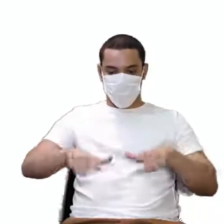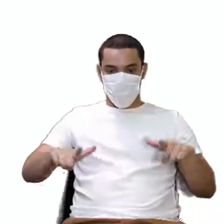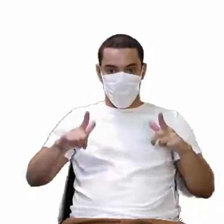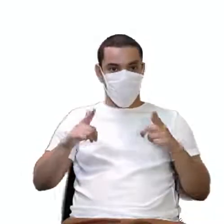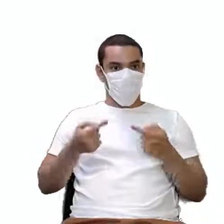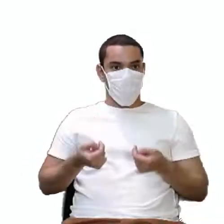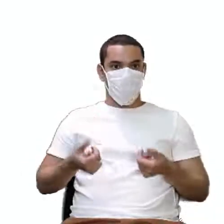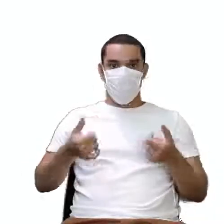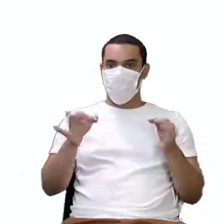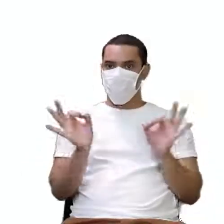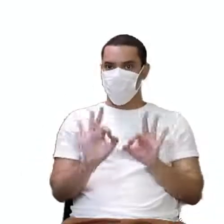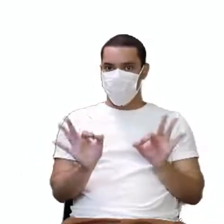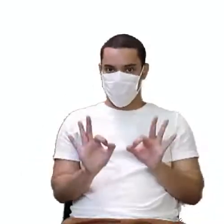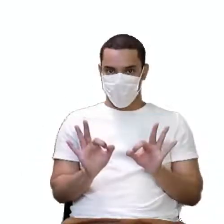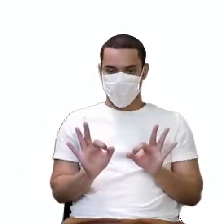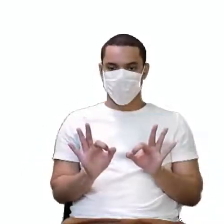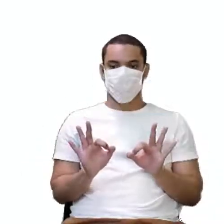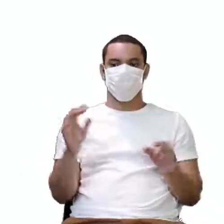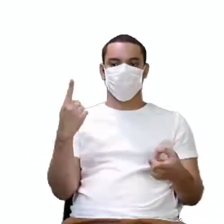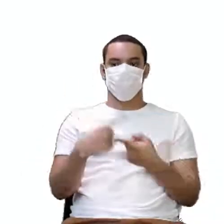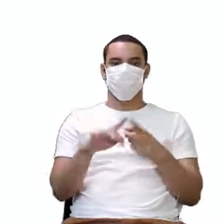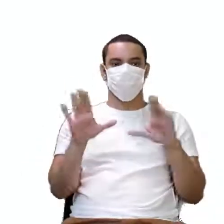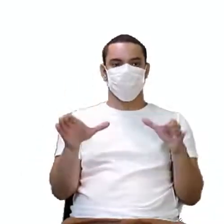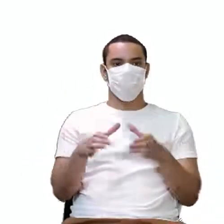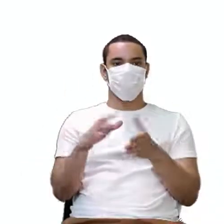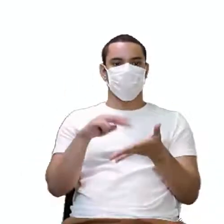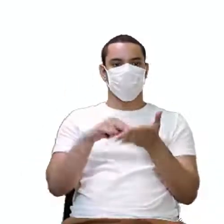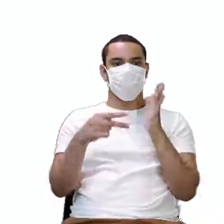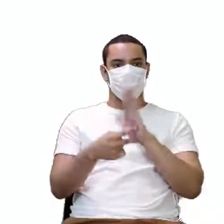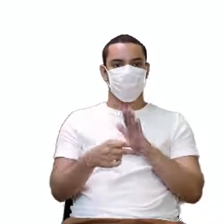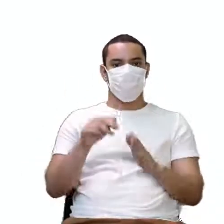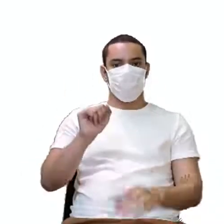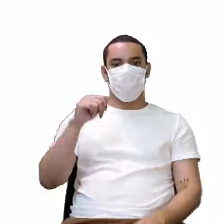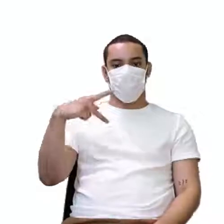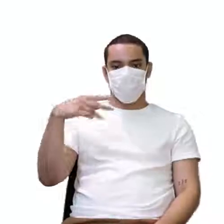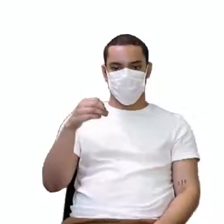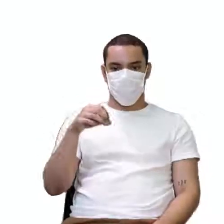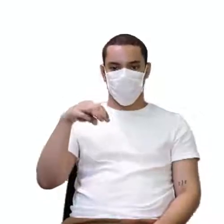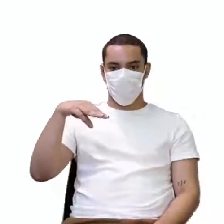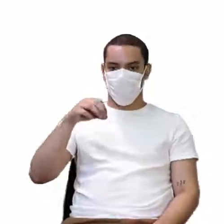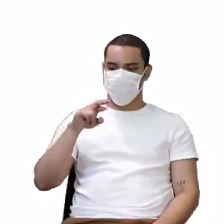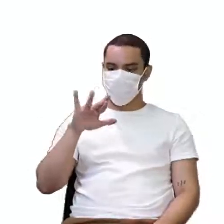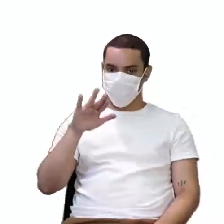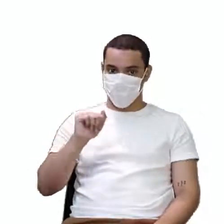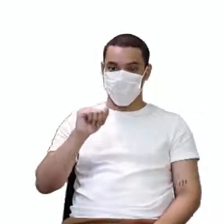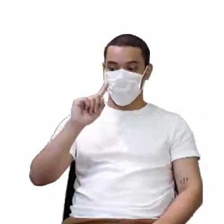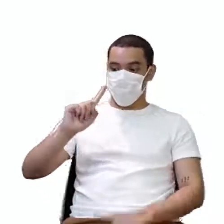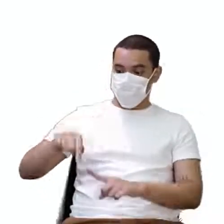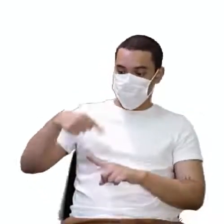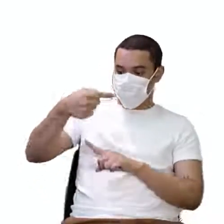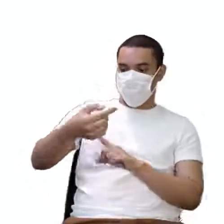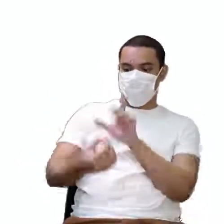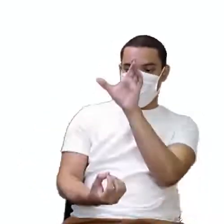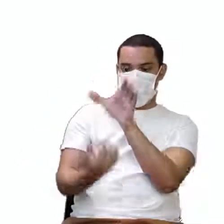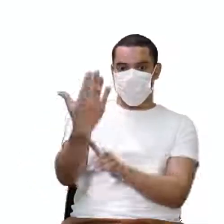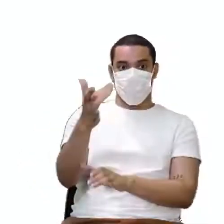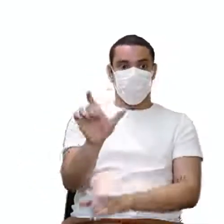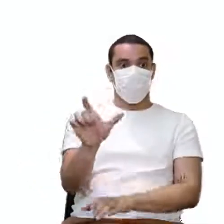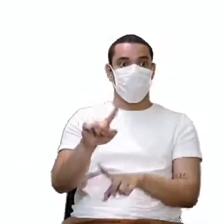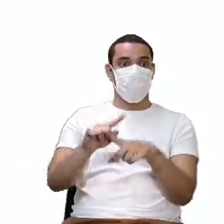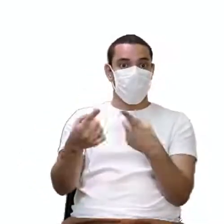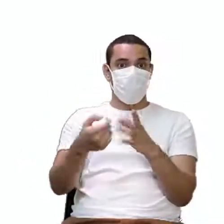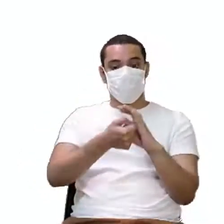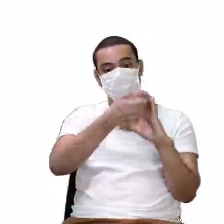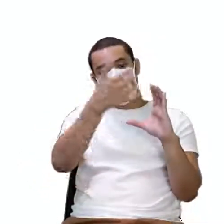reprodutivas ali, nesse grupo, que é uma apomorfia para as gimnospermas. Mas elas também vão ter